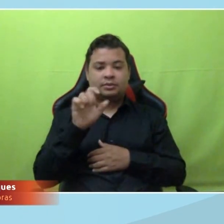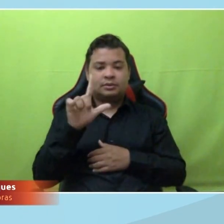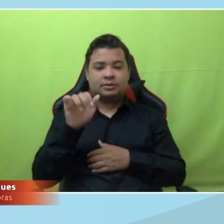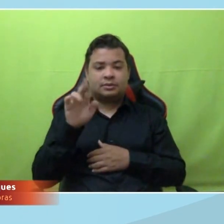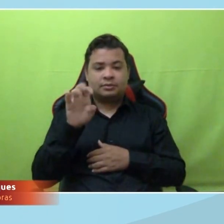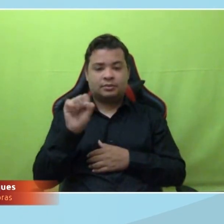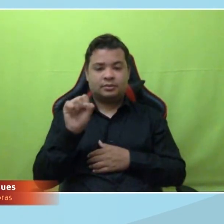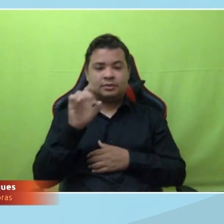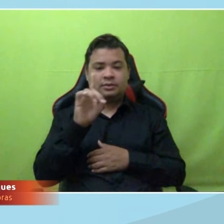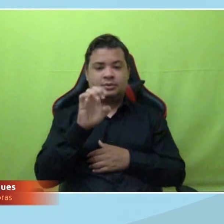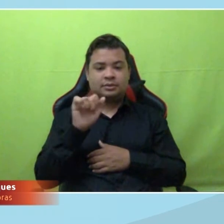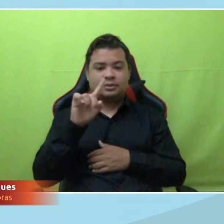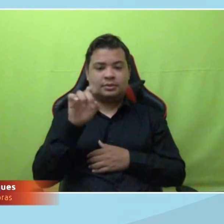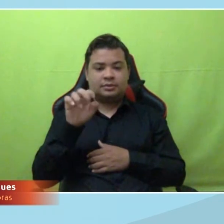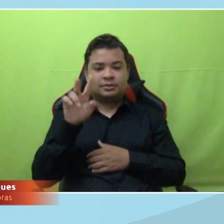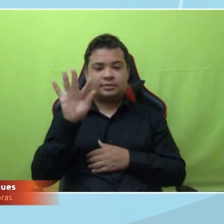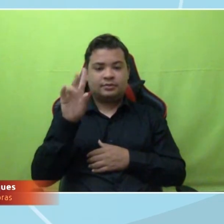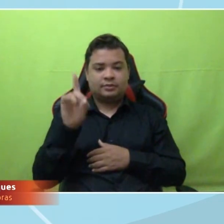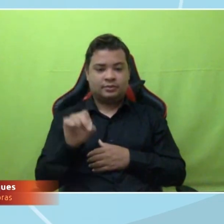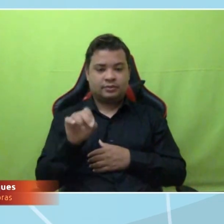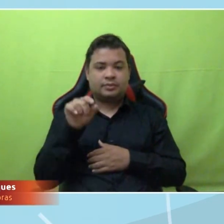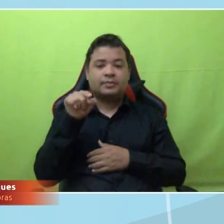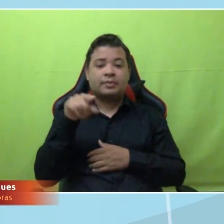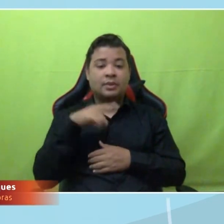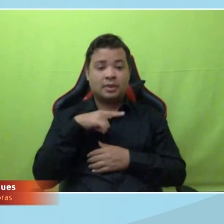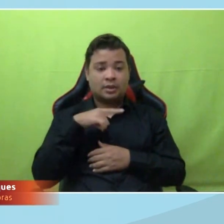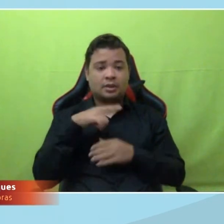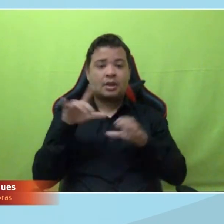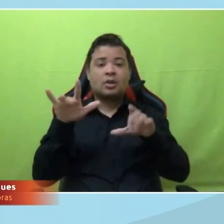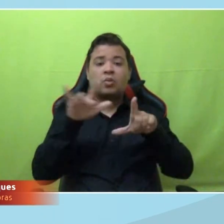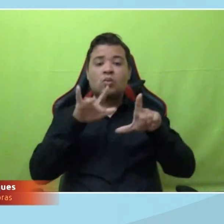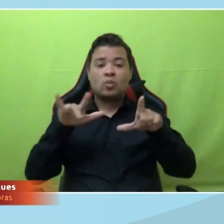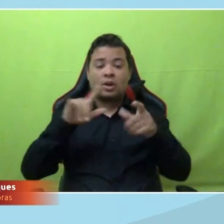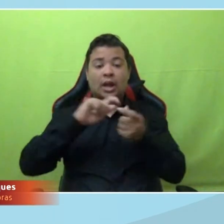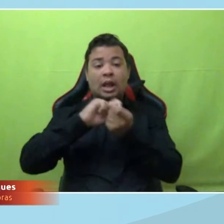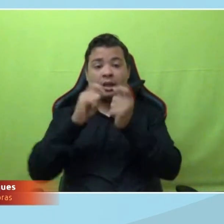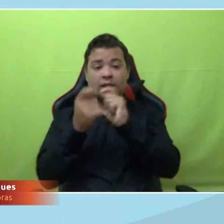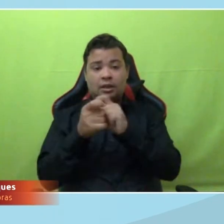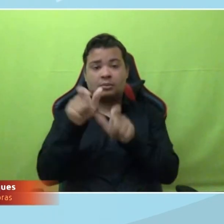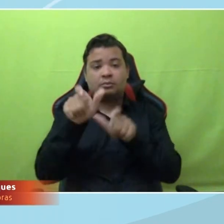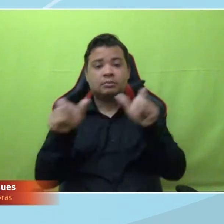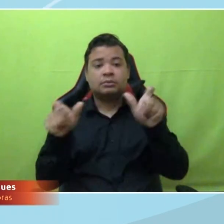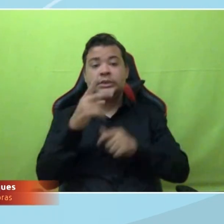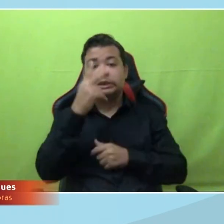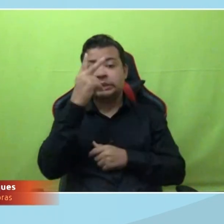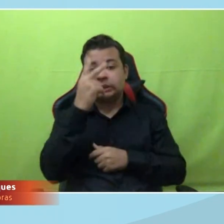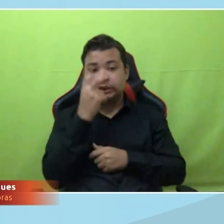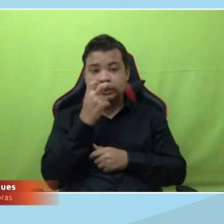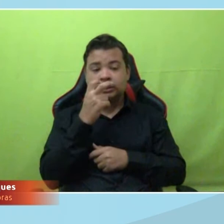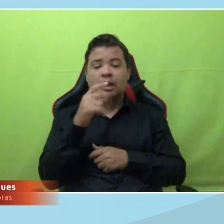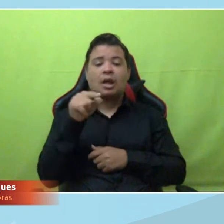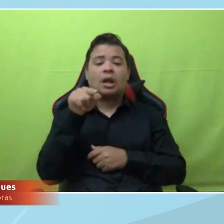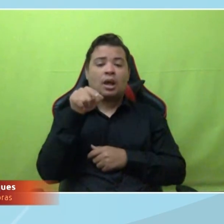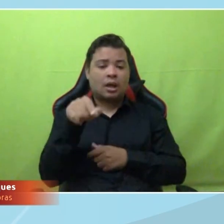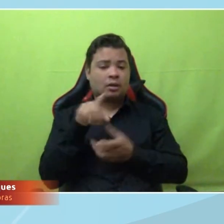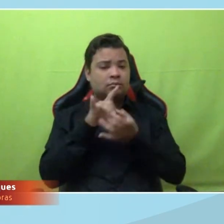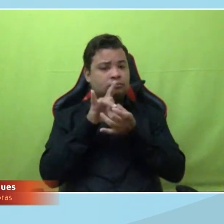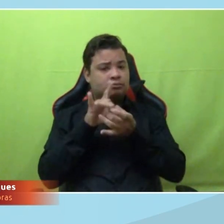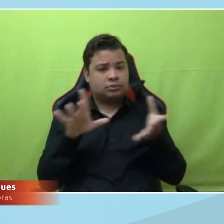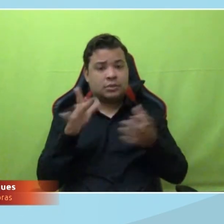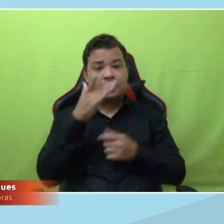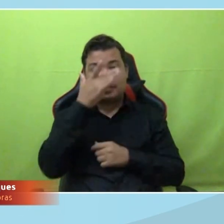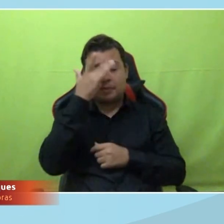eletrônica adaptada para pessoas com deficiência visual. Esse dispositivo vai ficar disponível a eleitor que deseja